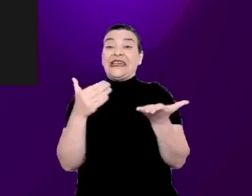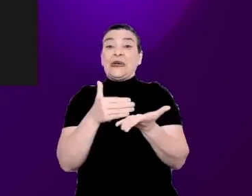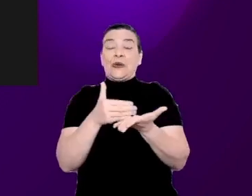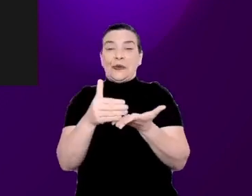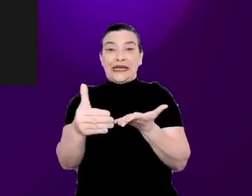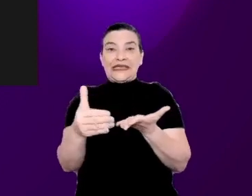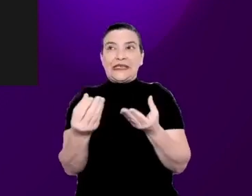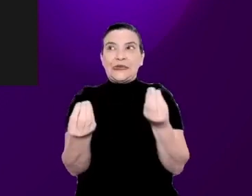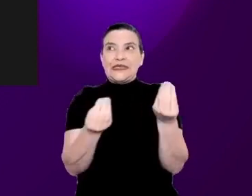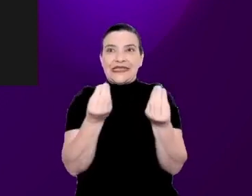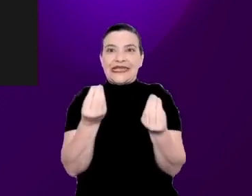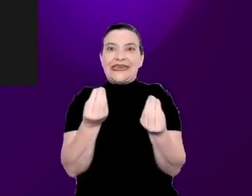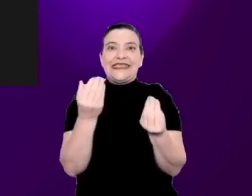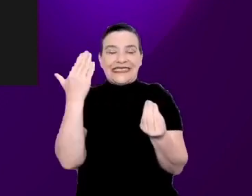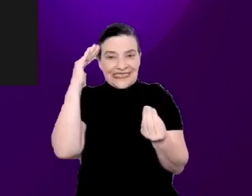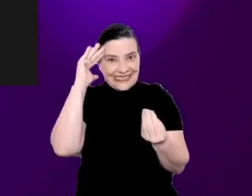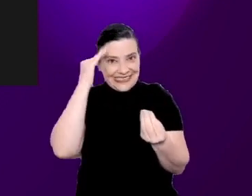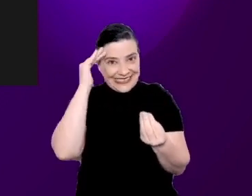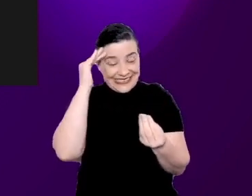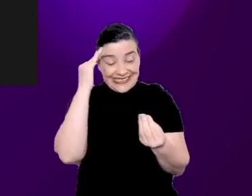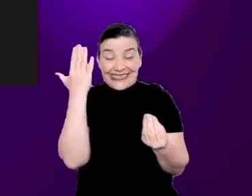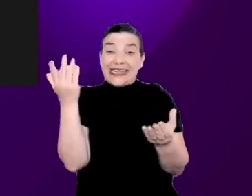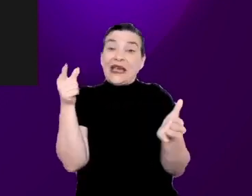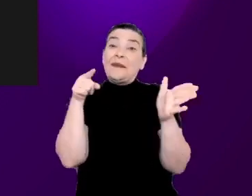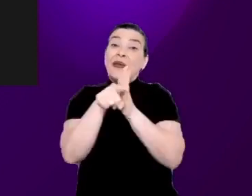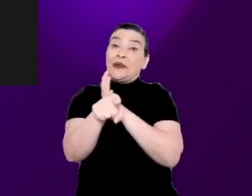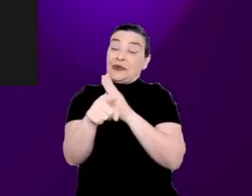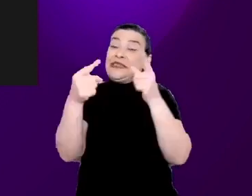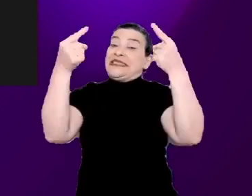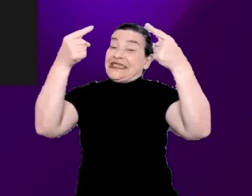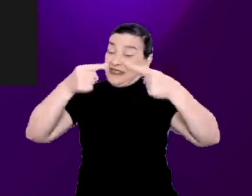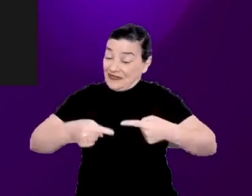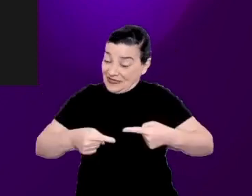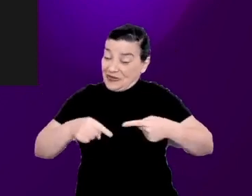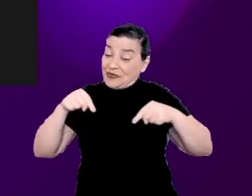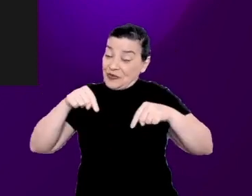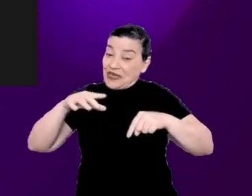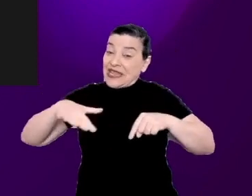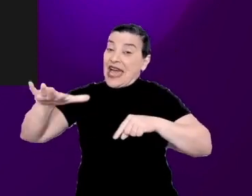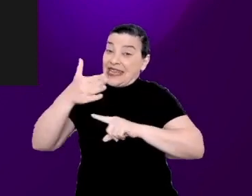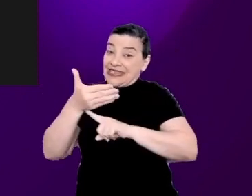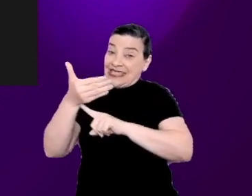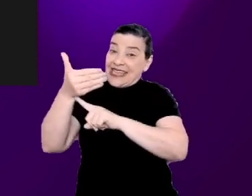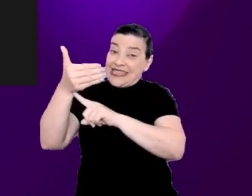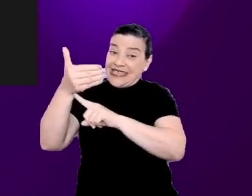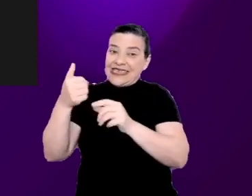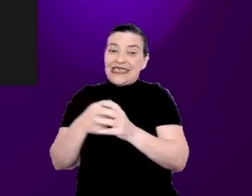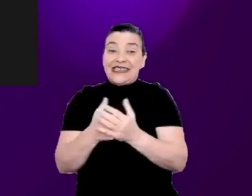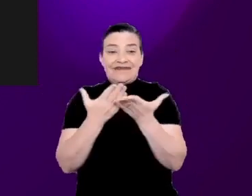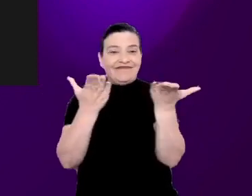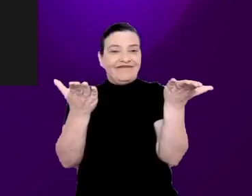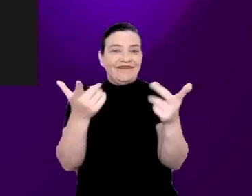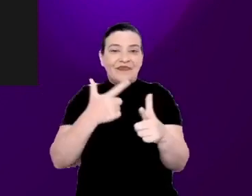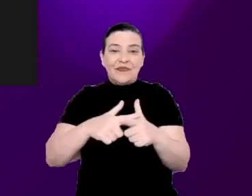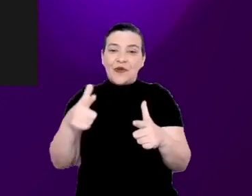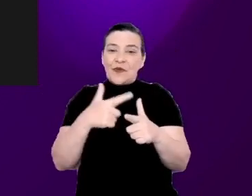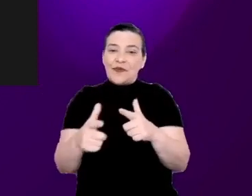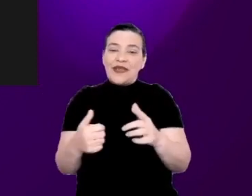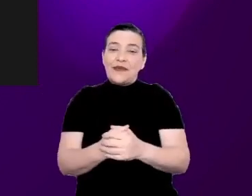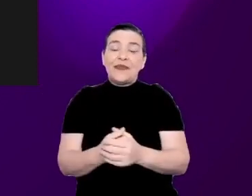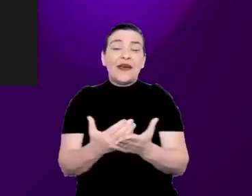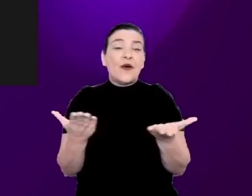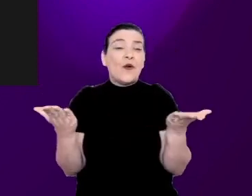a responder um pouco da nossa grande pergunta de qual é o desafio, né? Nosso grande problema hoje está aí, na tela. A gente não